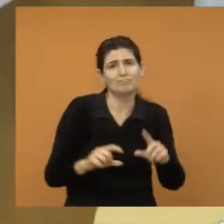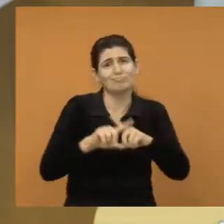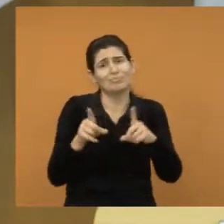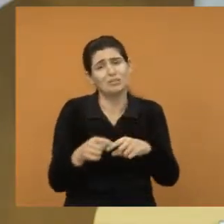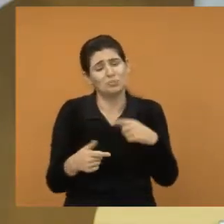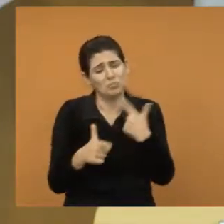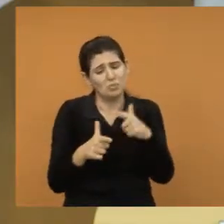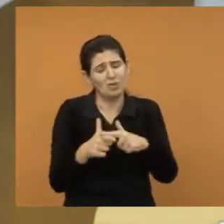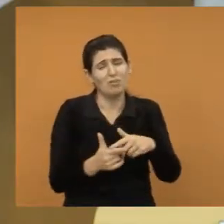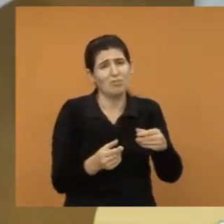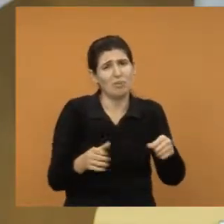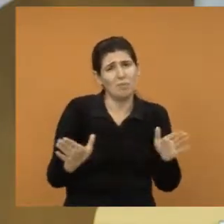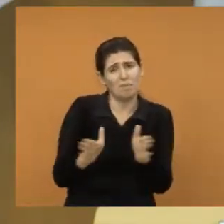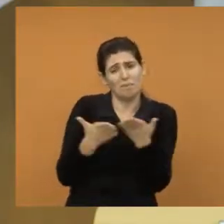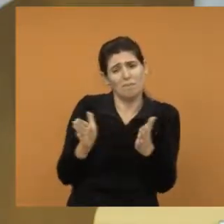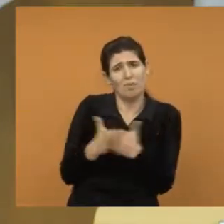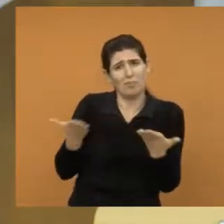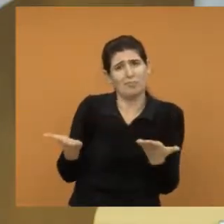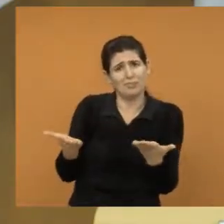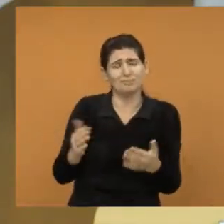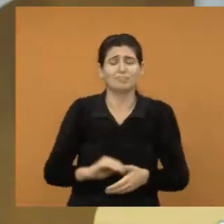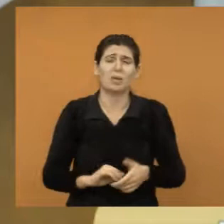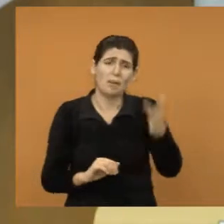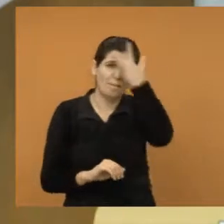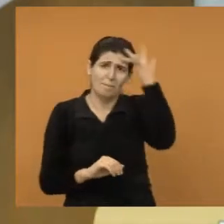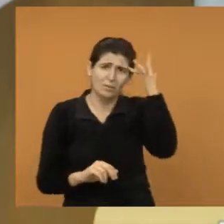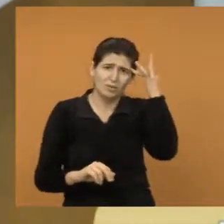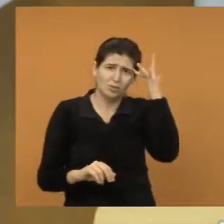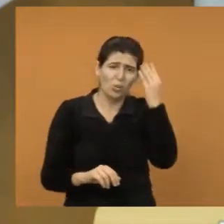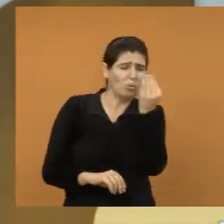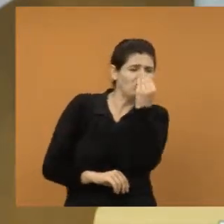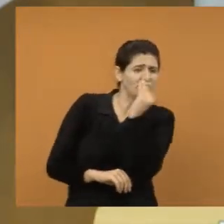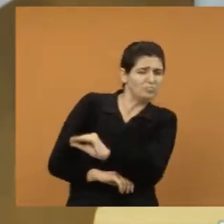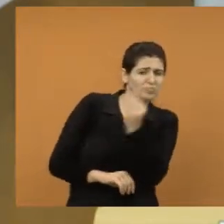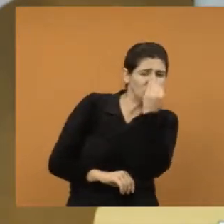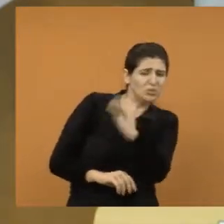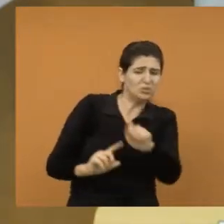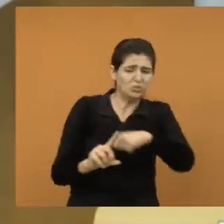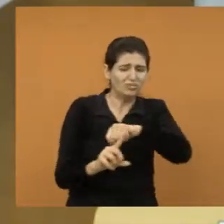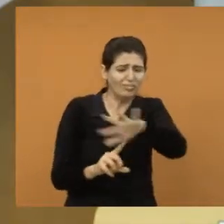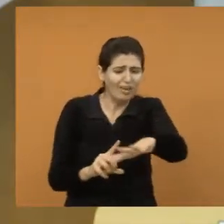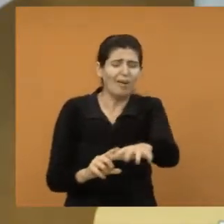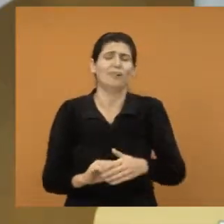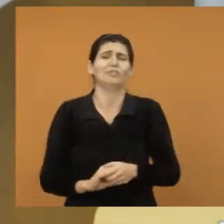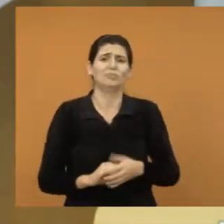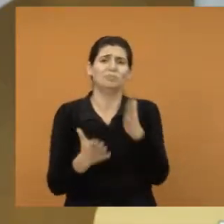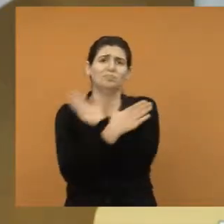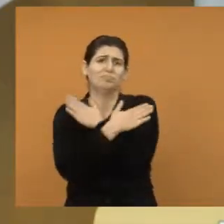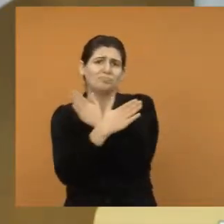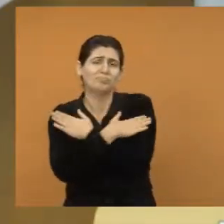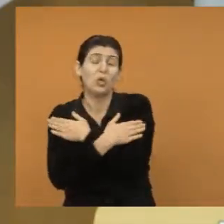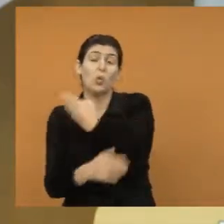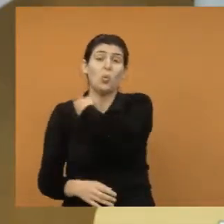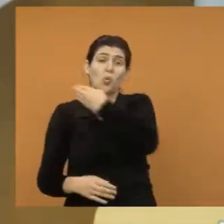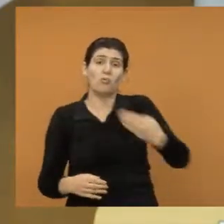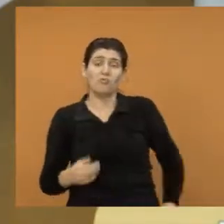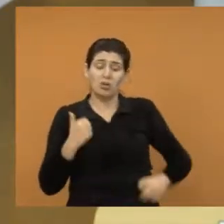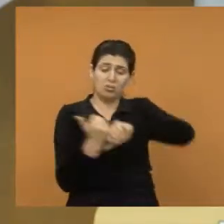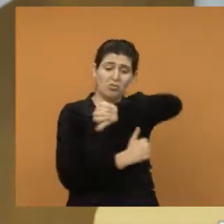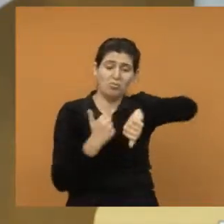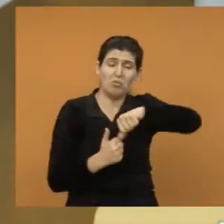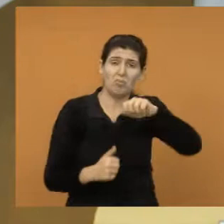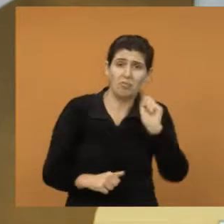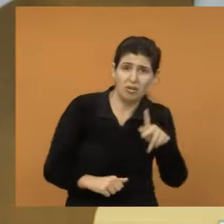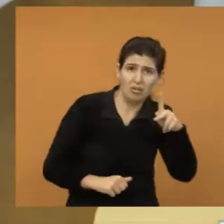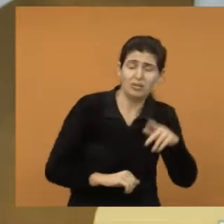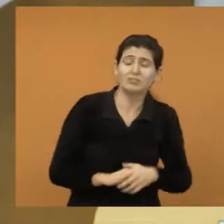as pessoas estarem excluídas da sociedade, é as pessoas não terem emprego. E o governo fez uma reforma dizendo que ia gerar